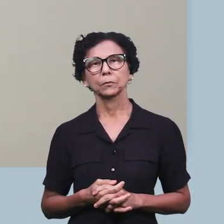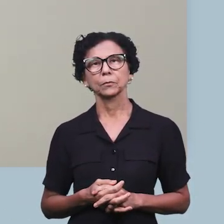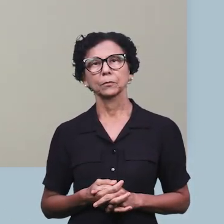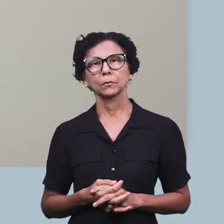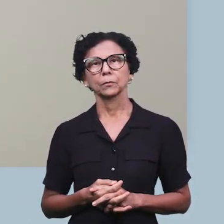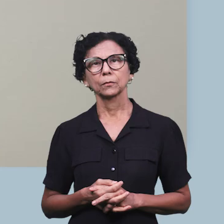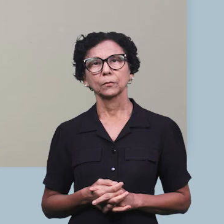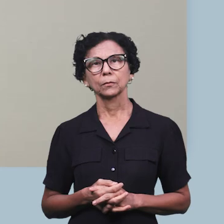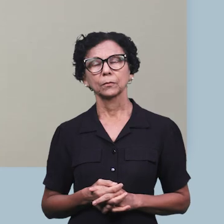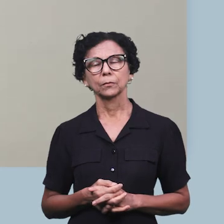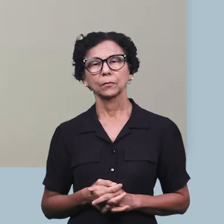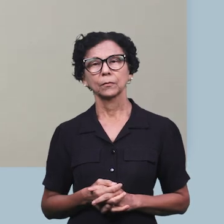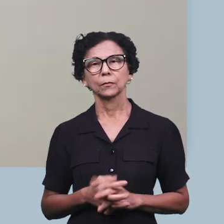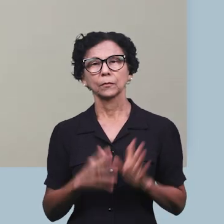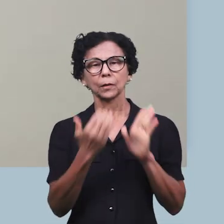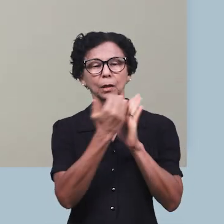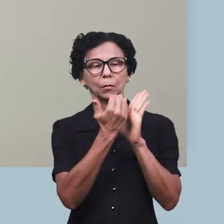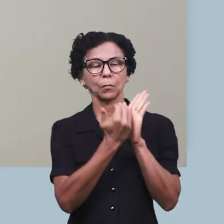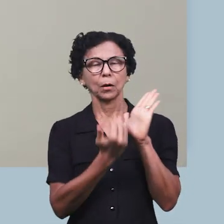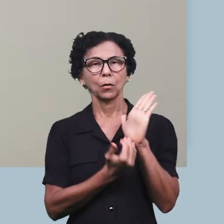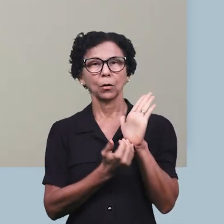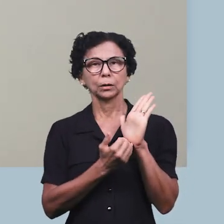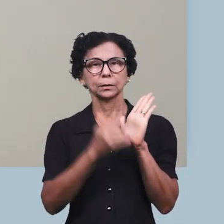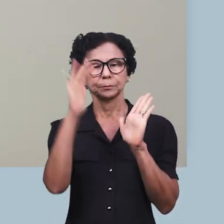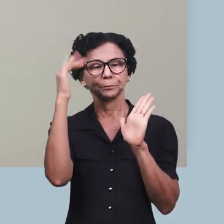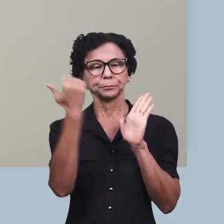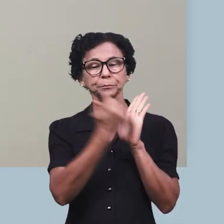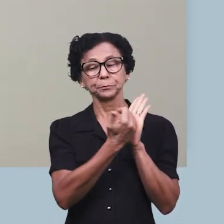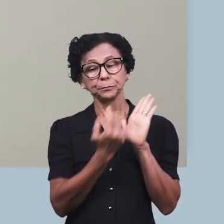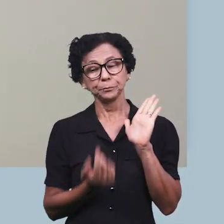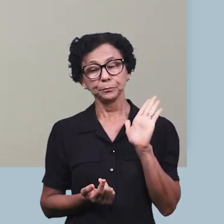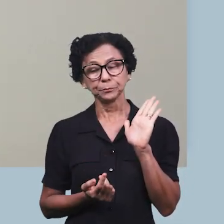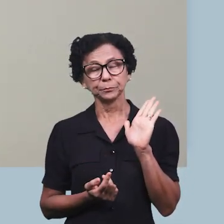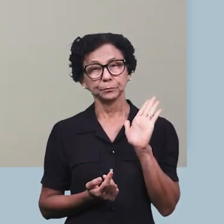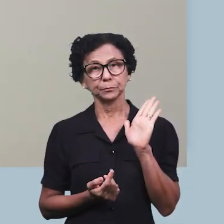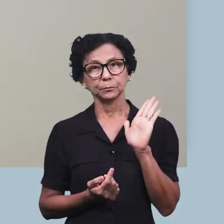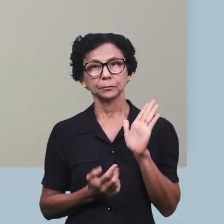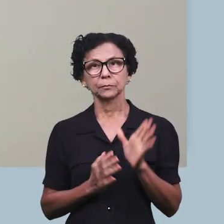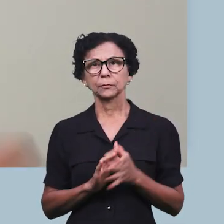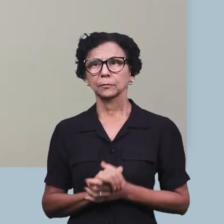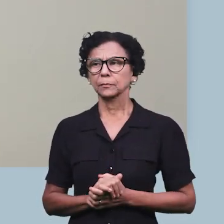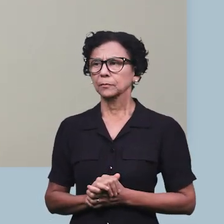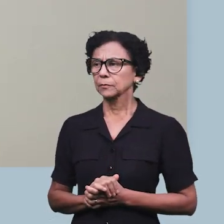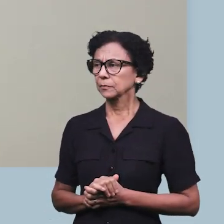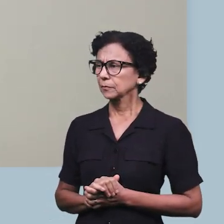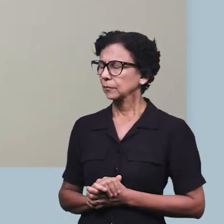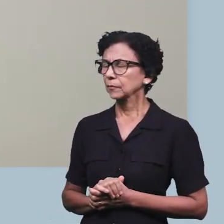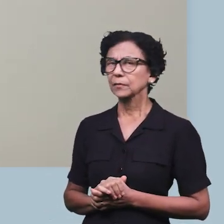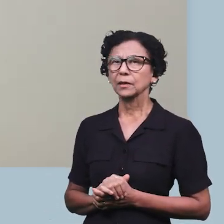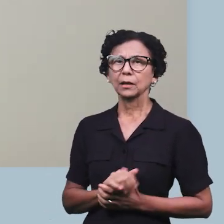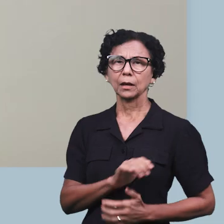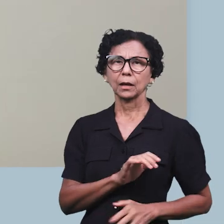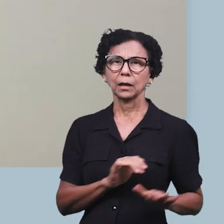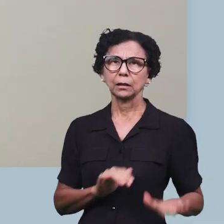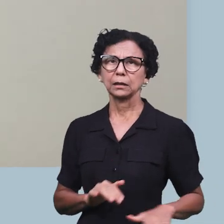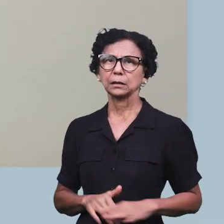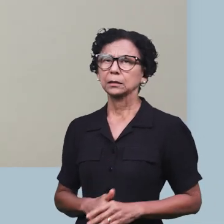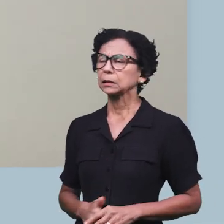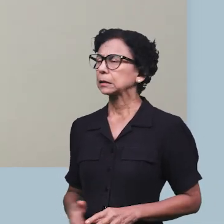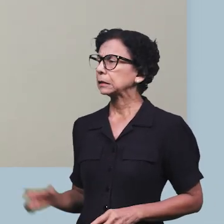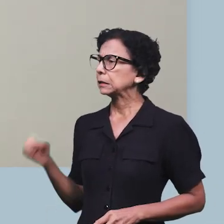coloca ali uma ordem a ser seguida, né? E aí aquela criança às vezes te desafia e